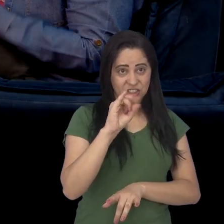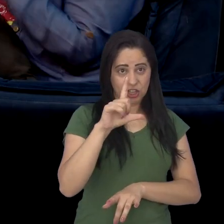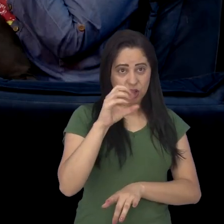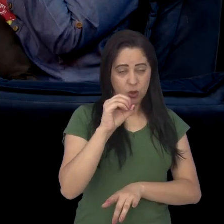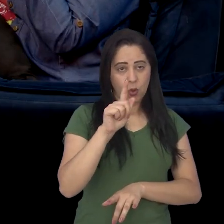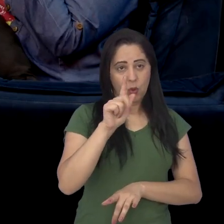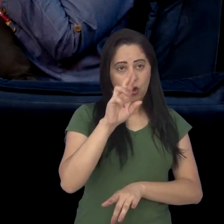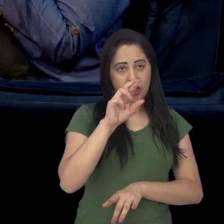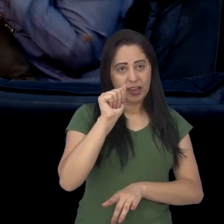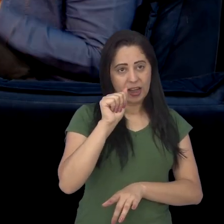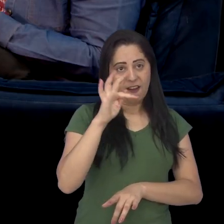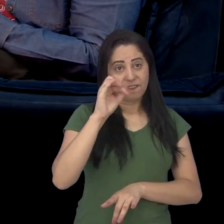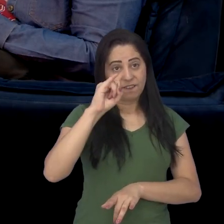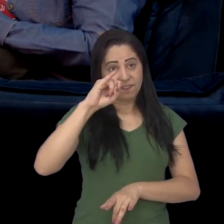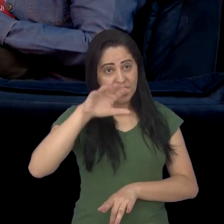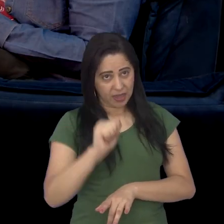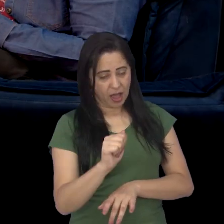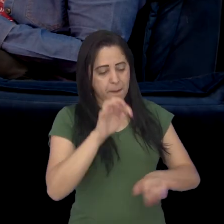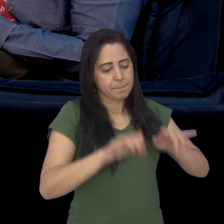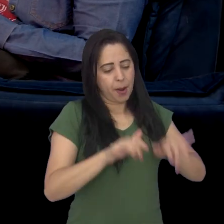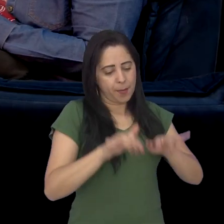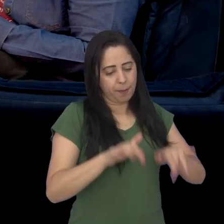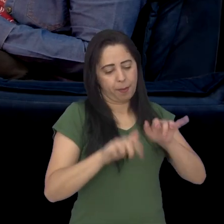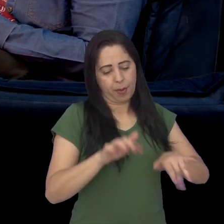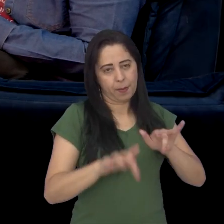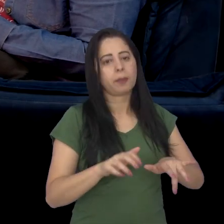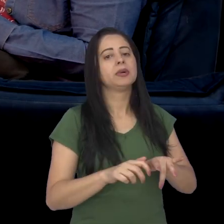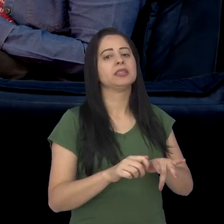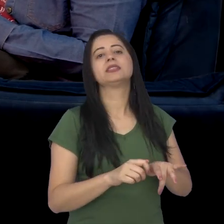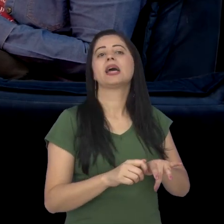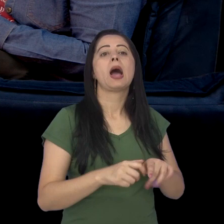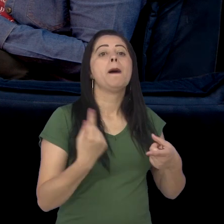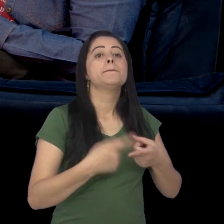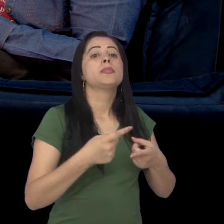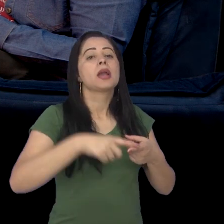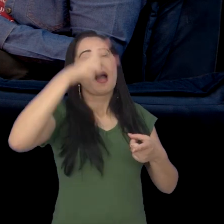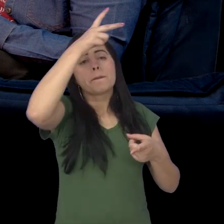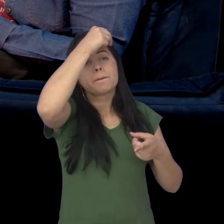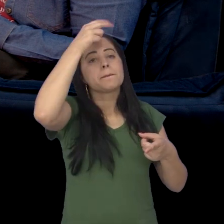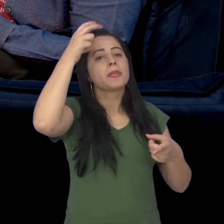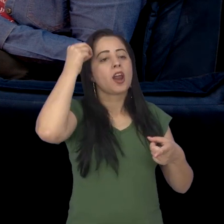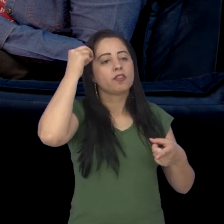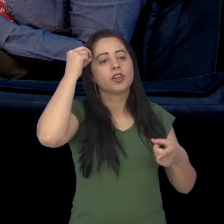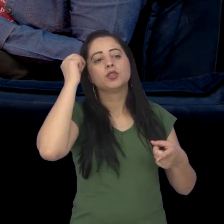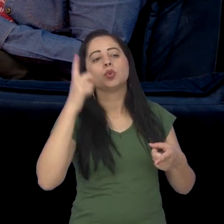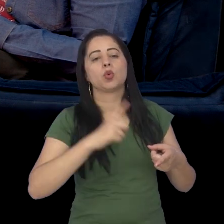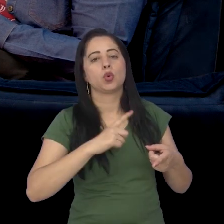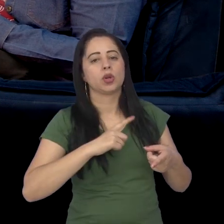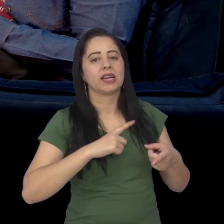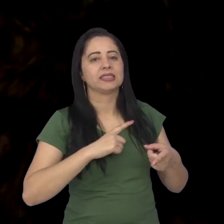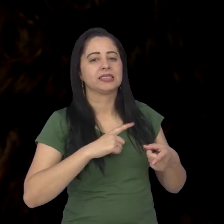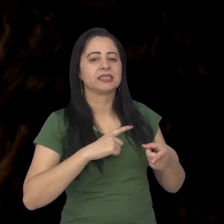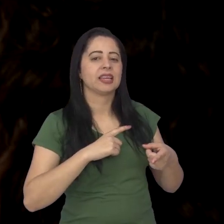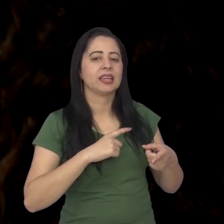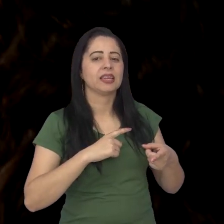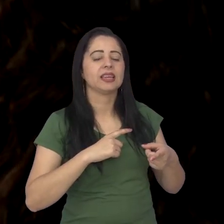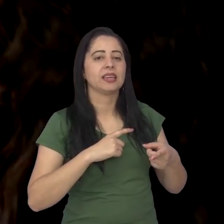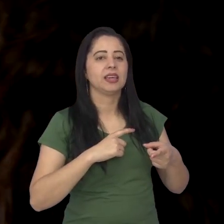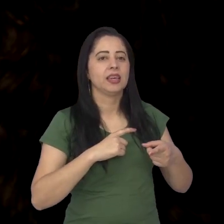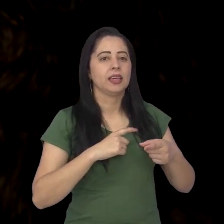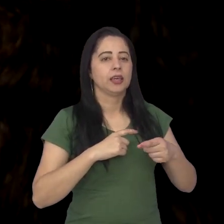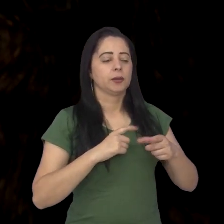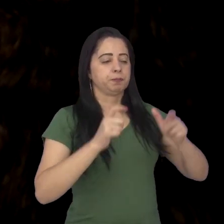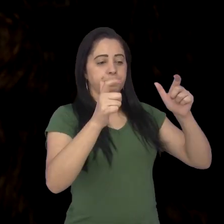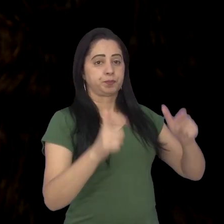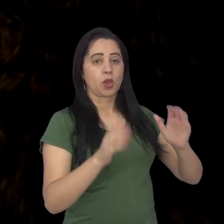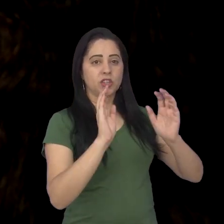datilografia. A minha prima me chamou para um curso de datilografia, que a prefeitura montou uns vagões,